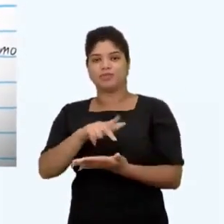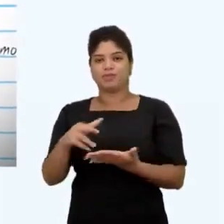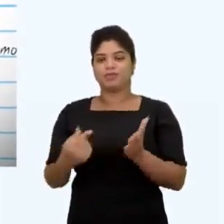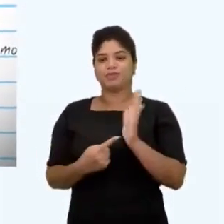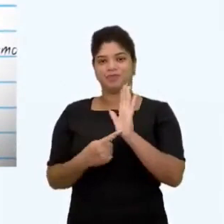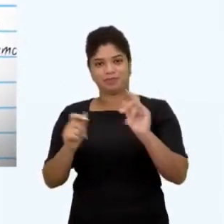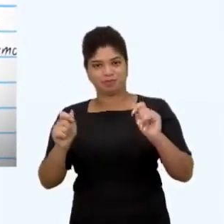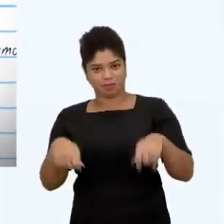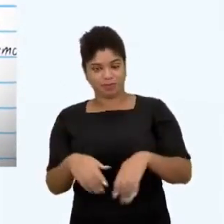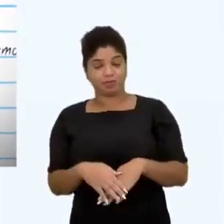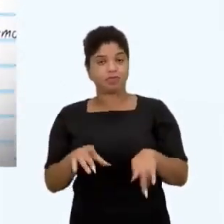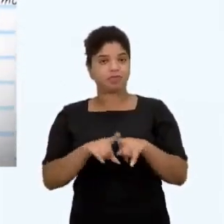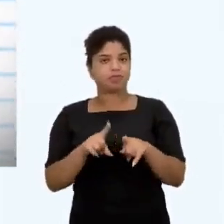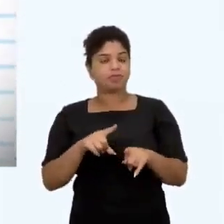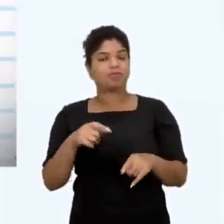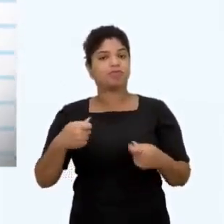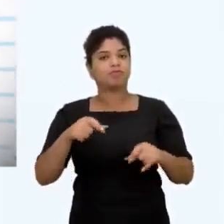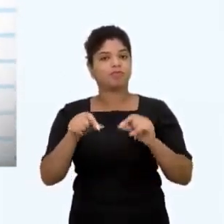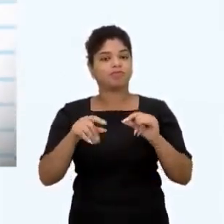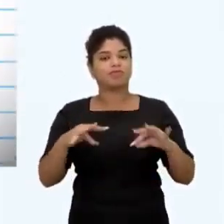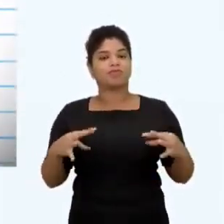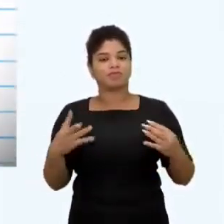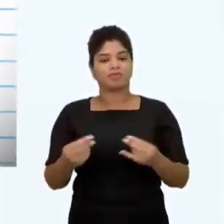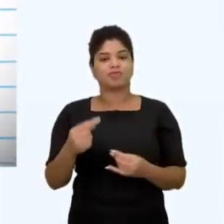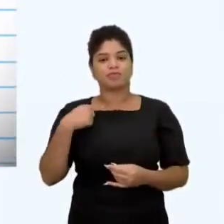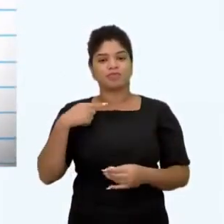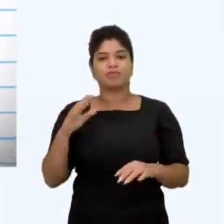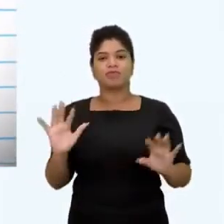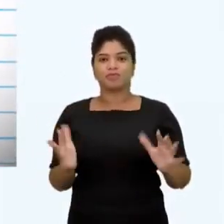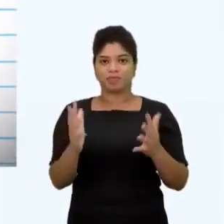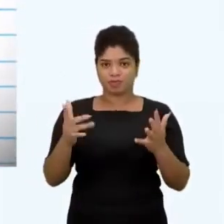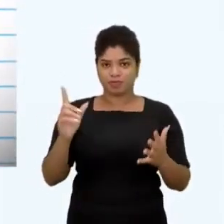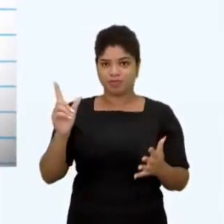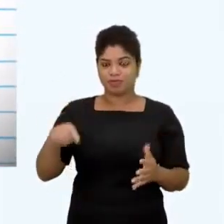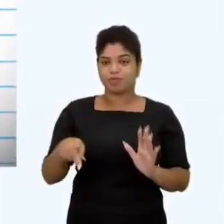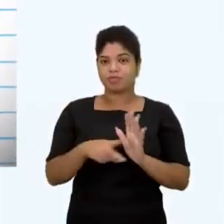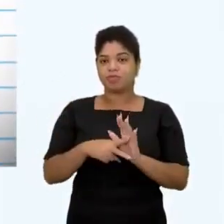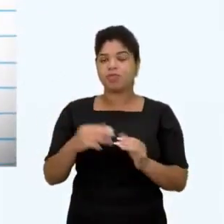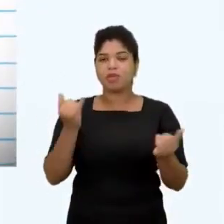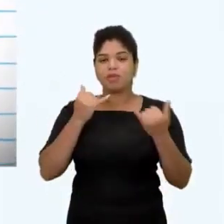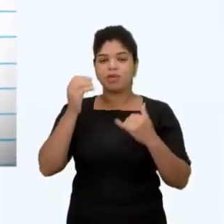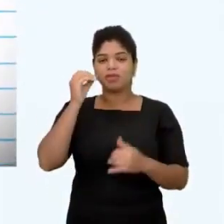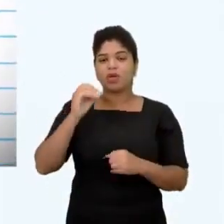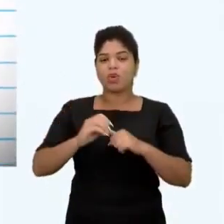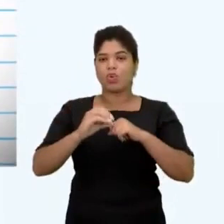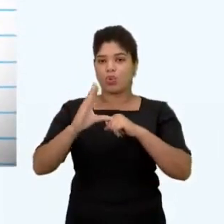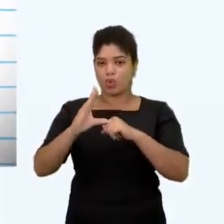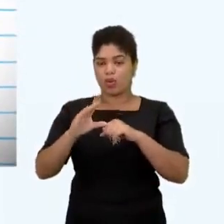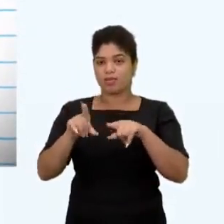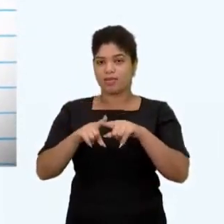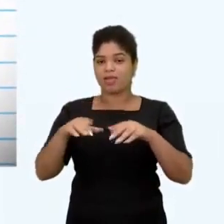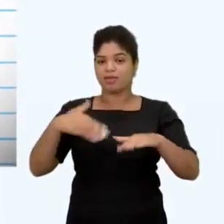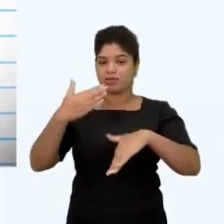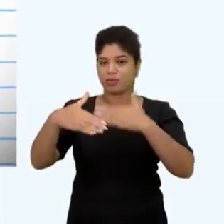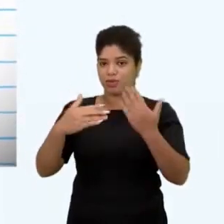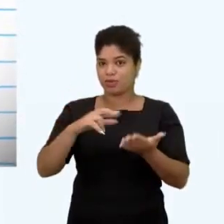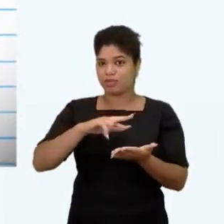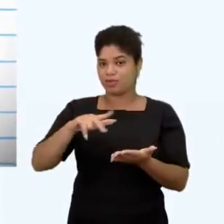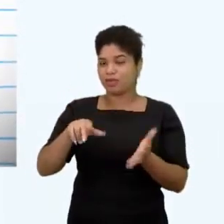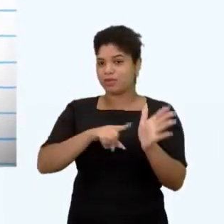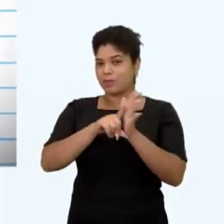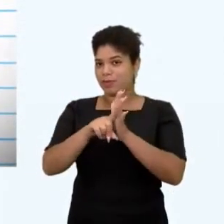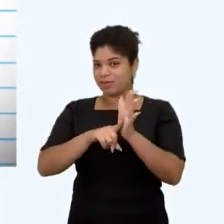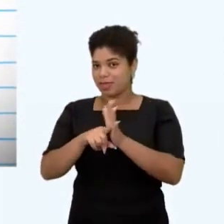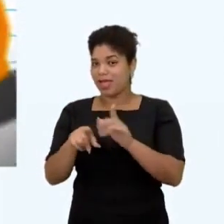Para isso, é fundamental a cooperação técnica e científica, que envolve o aumento do conhecimento científico, o desenvolvimento de capacidades de